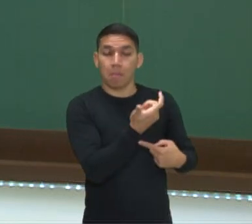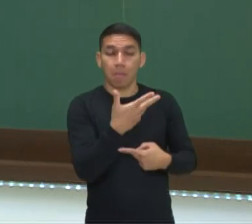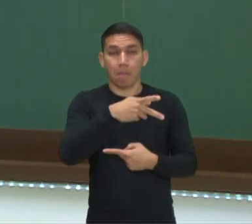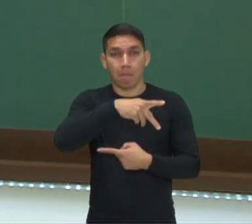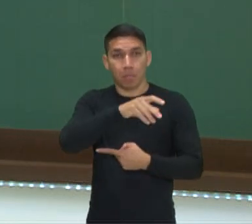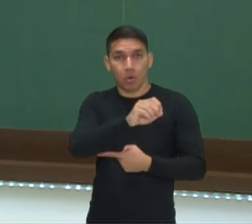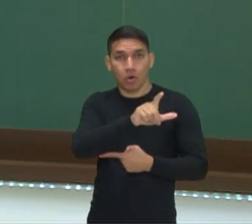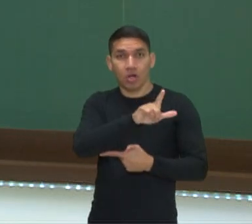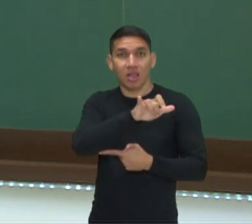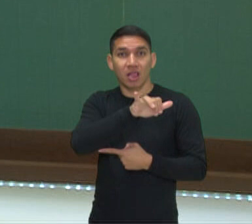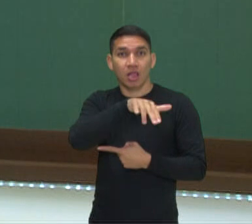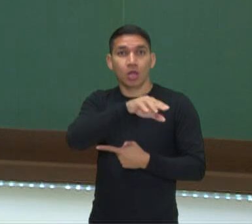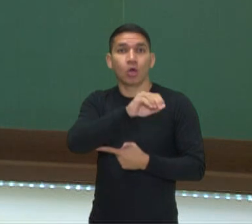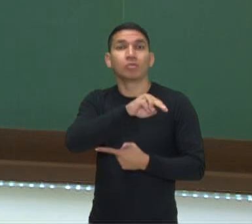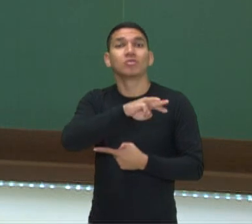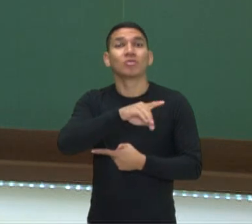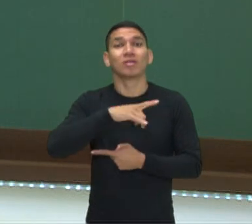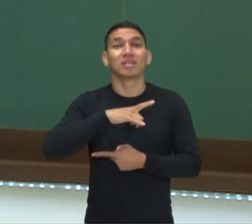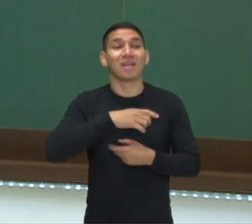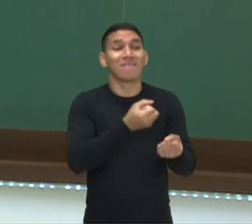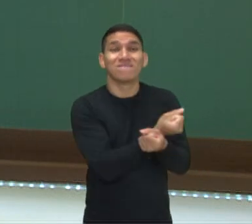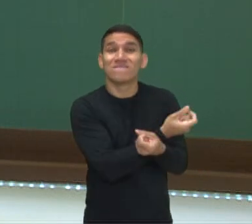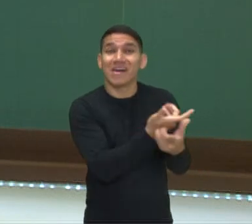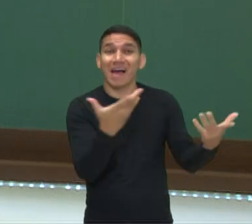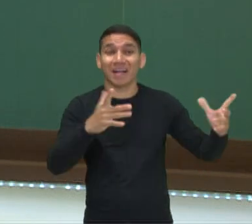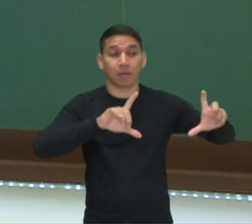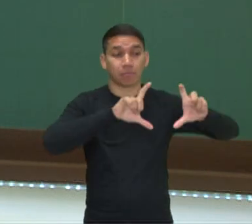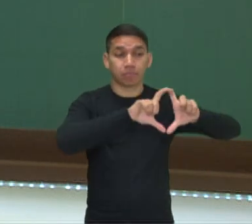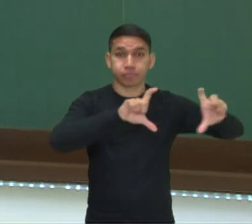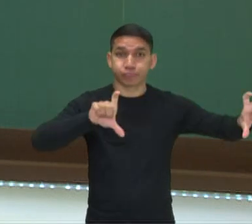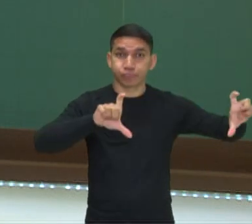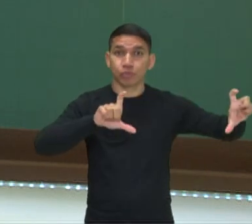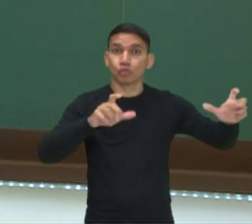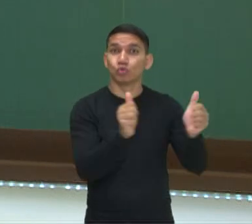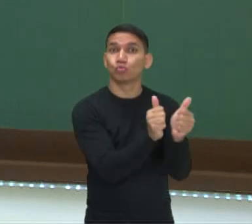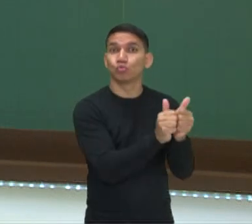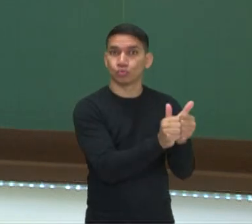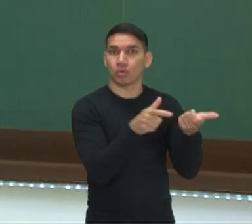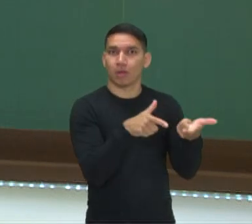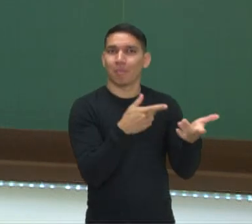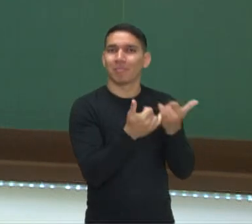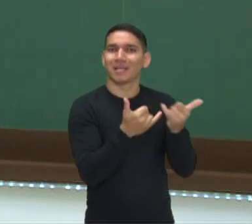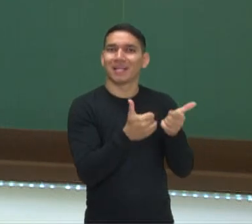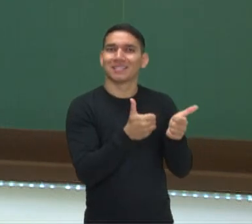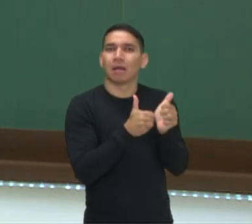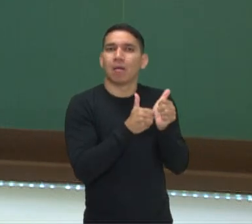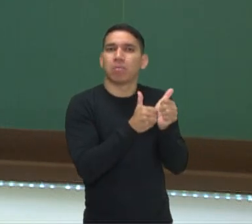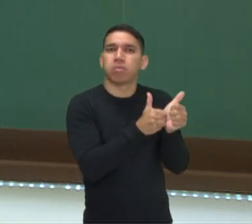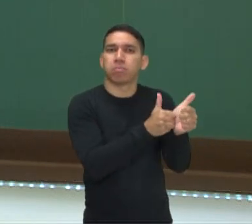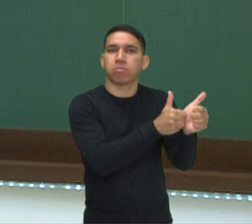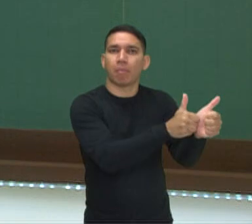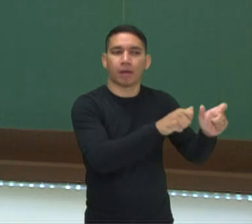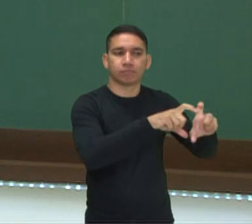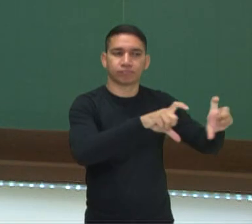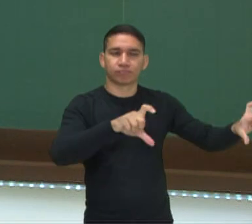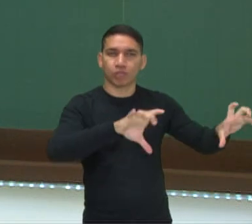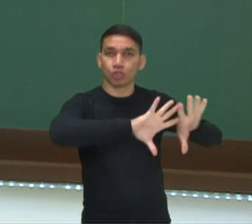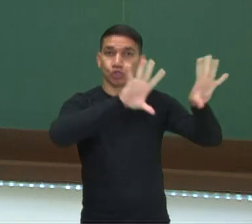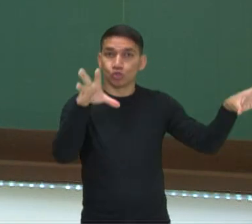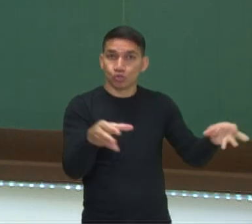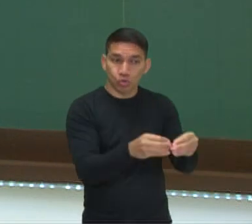são várias caixinhas juntas, é como se fosse um trem, né? Juntei todos os monômios e formei